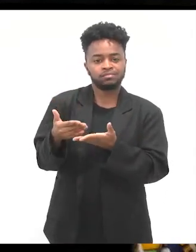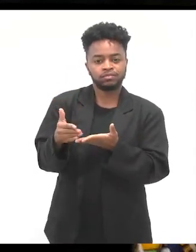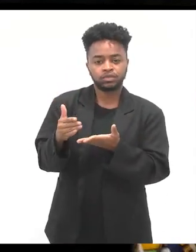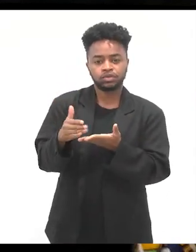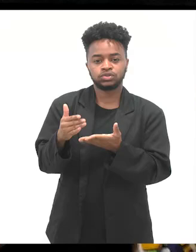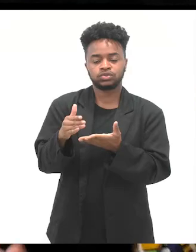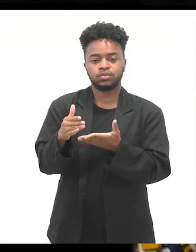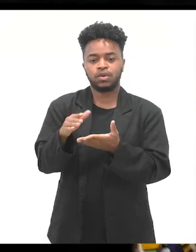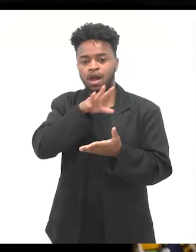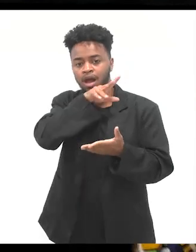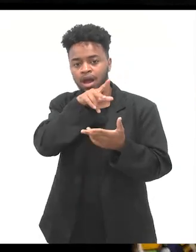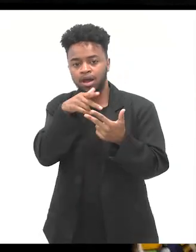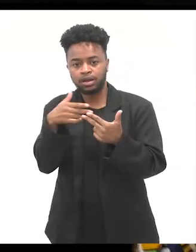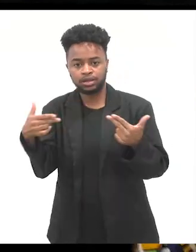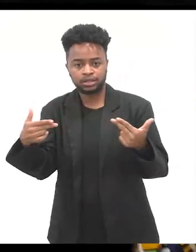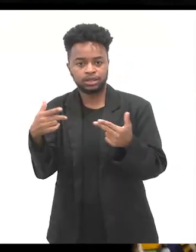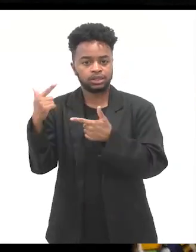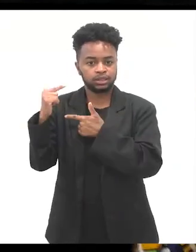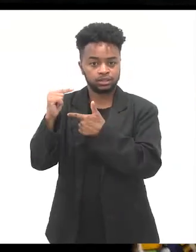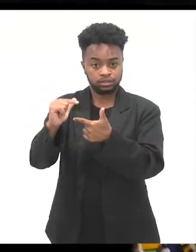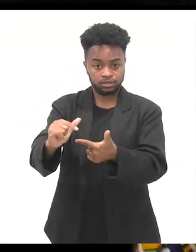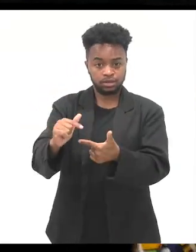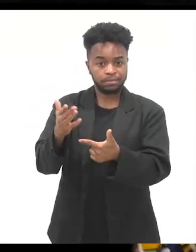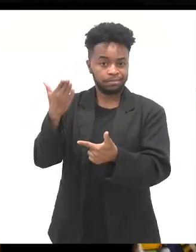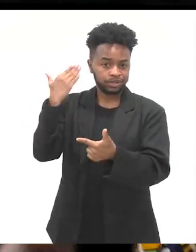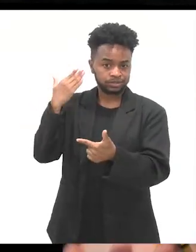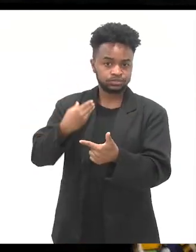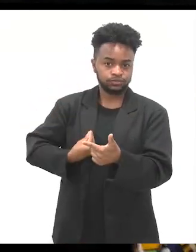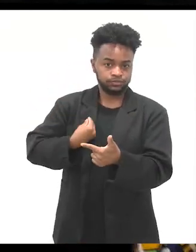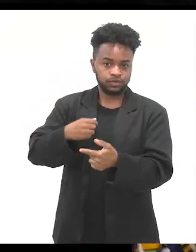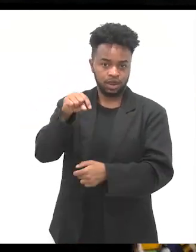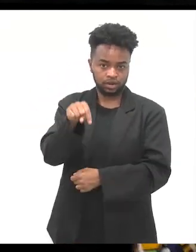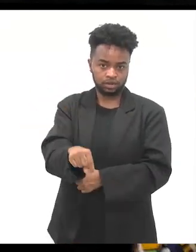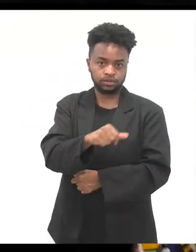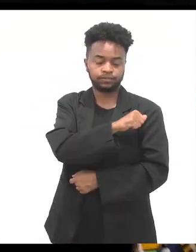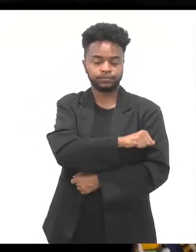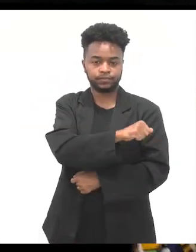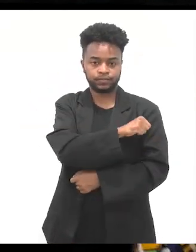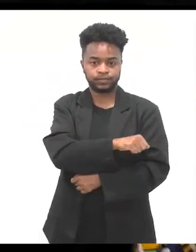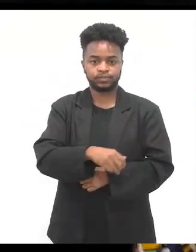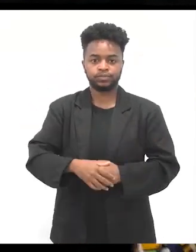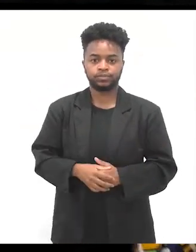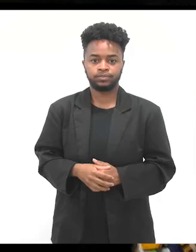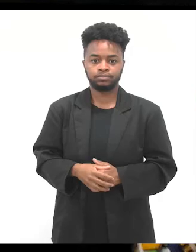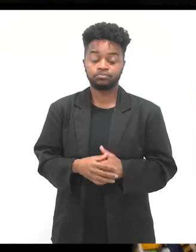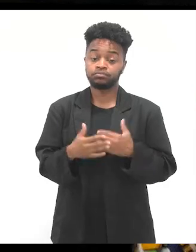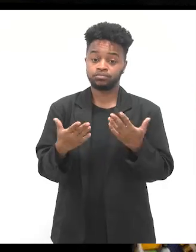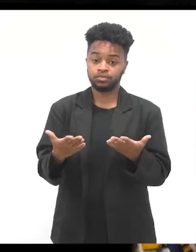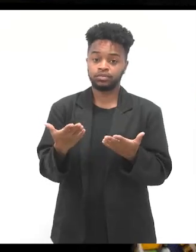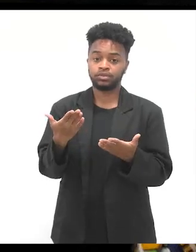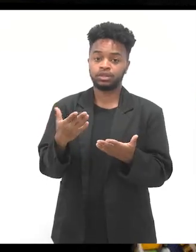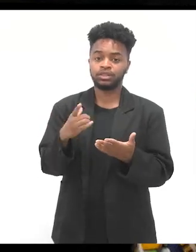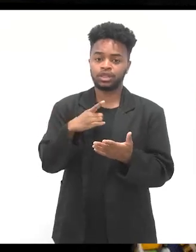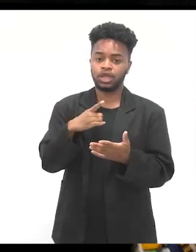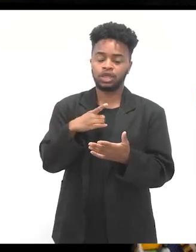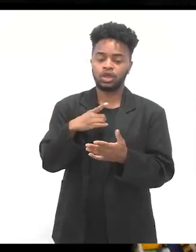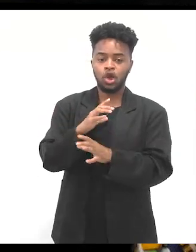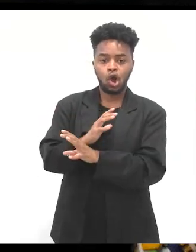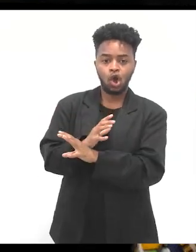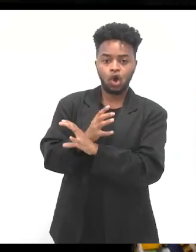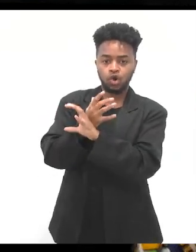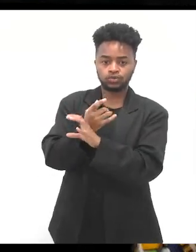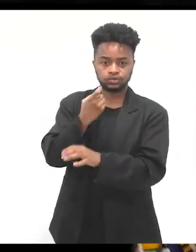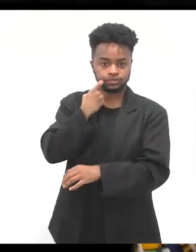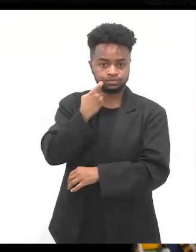os restos, né, de populações tradicionais que ocupavam aqui a costa do rio. Então, quer dizer, que você encontrar ossinhos